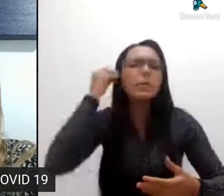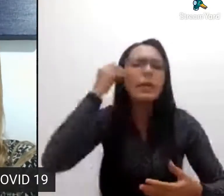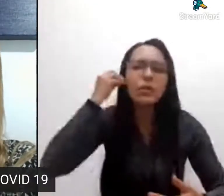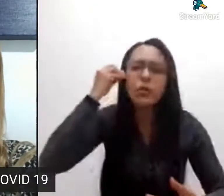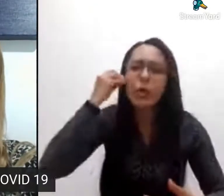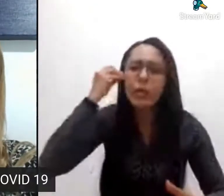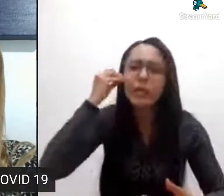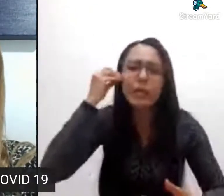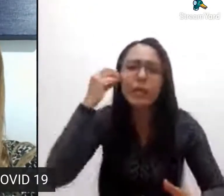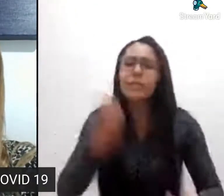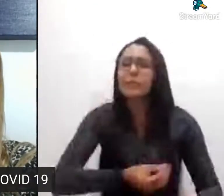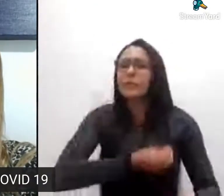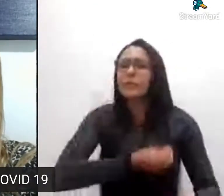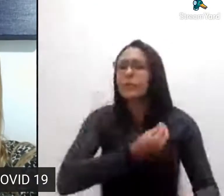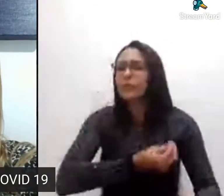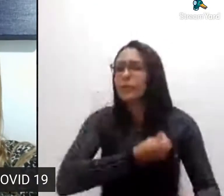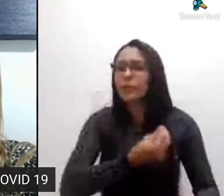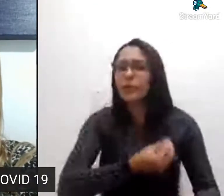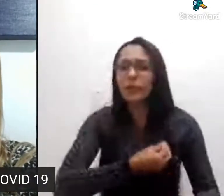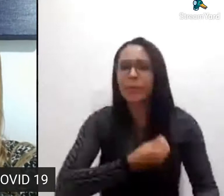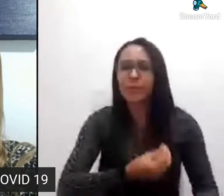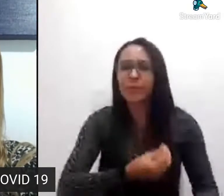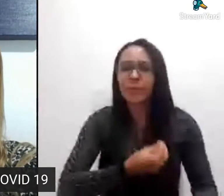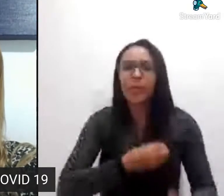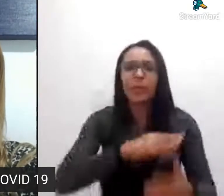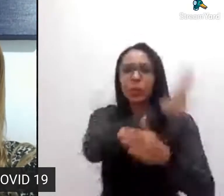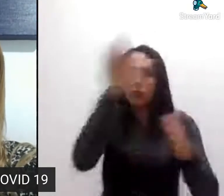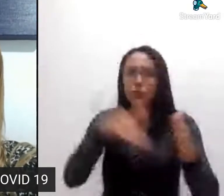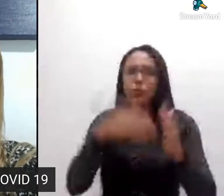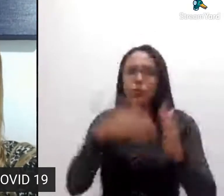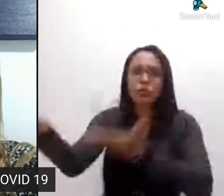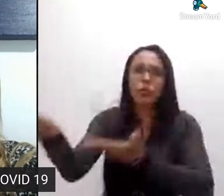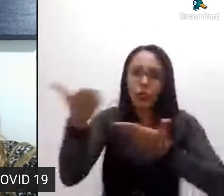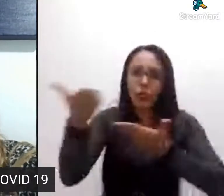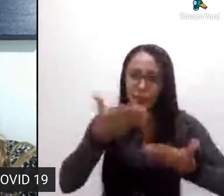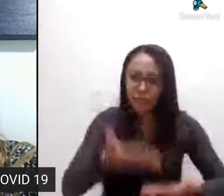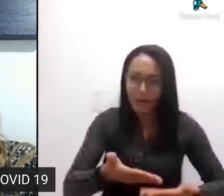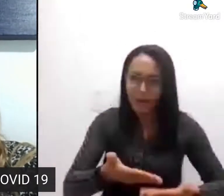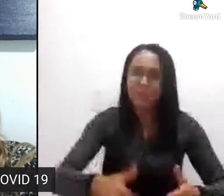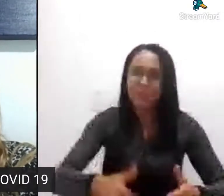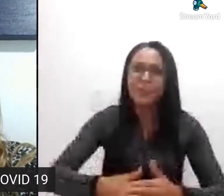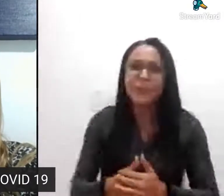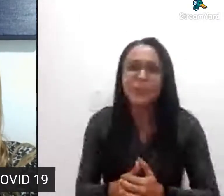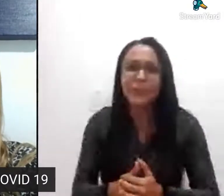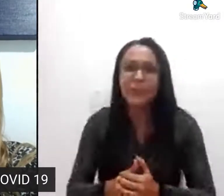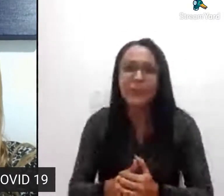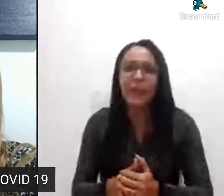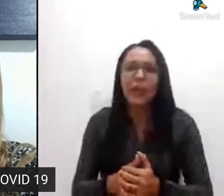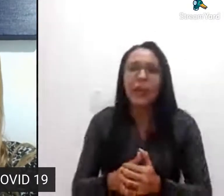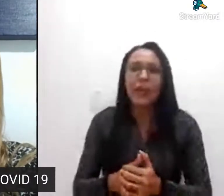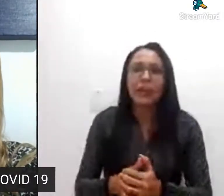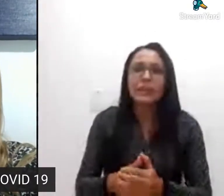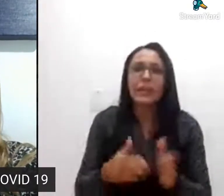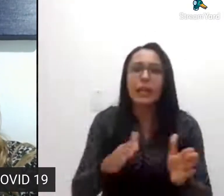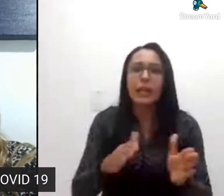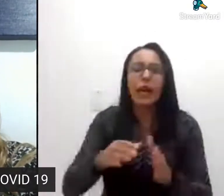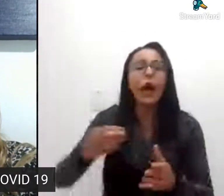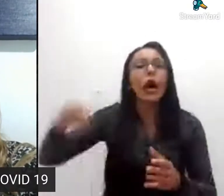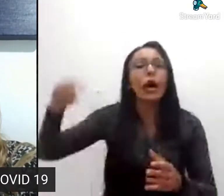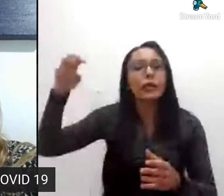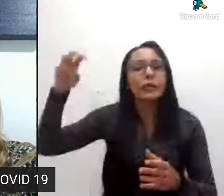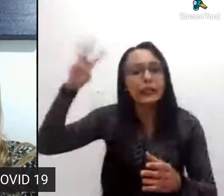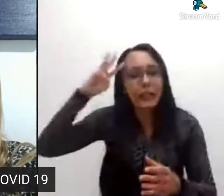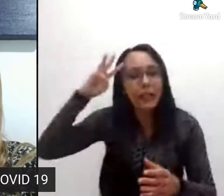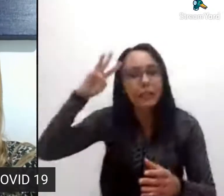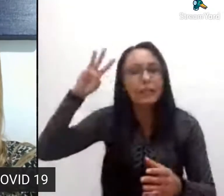vivências. Então, todos estão convidados para a nossa Jornada de Ações Protagonistas, que será de terça a